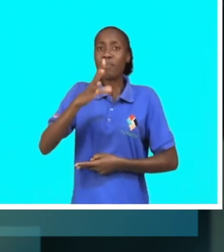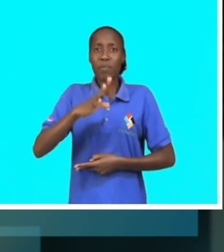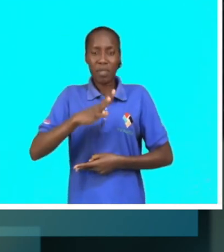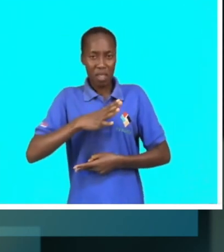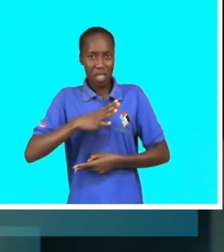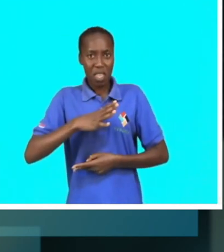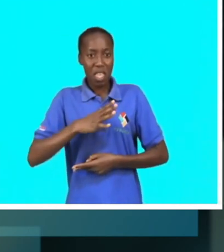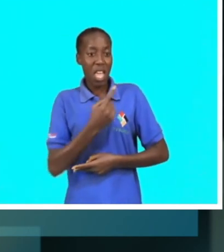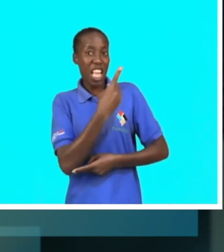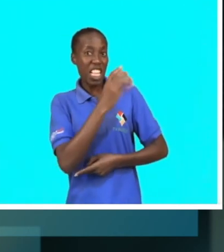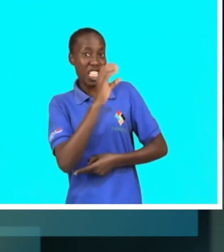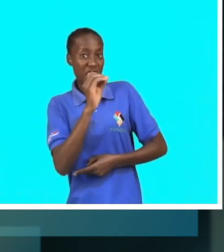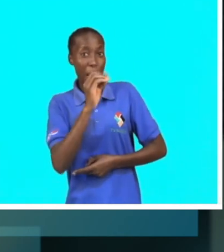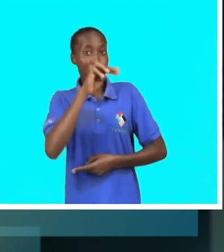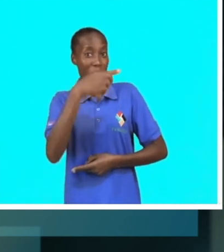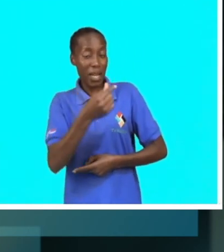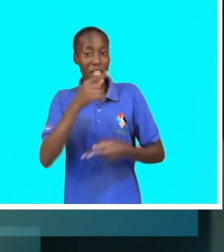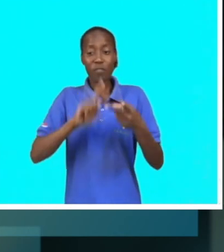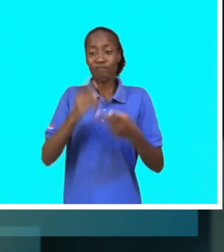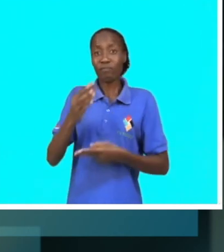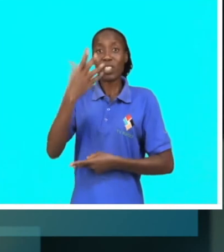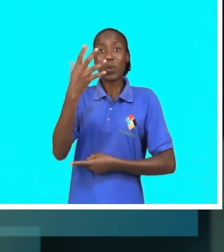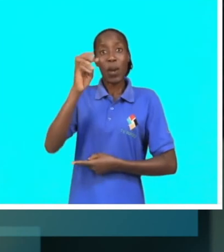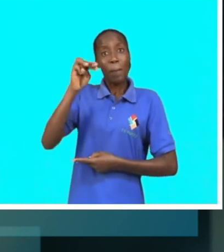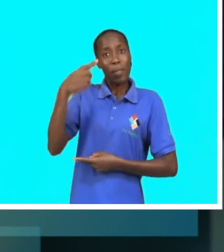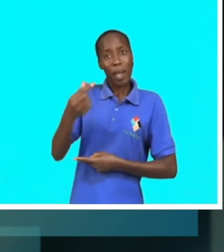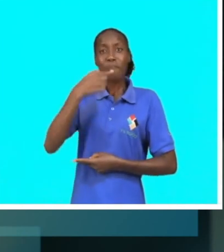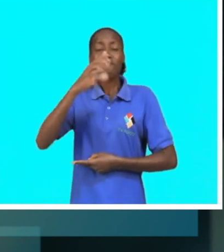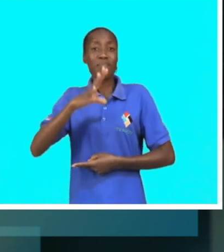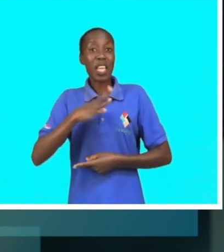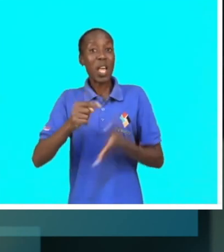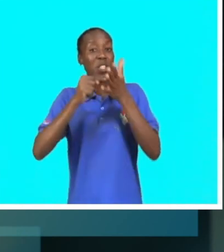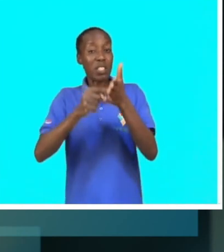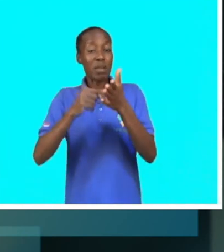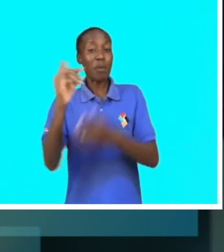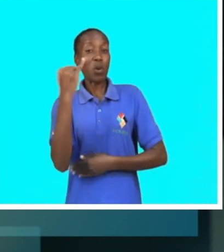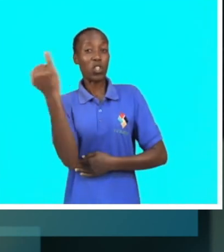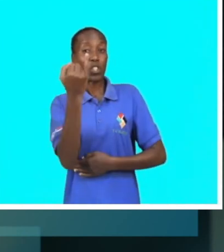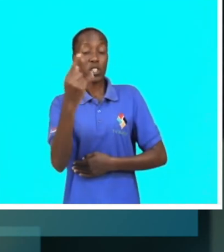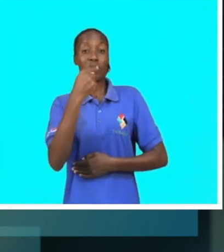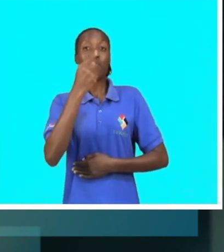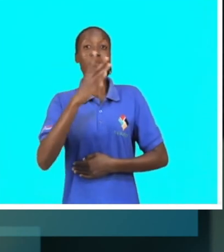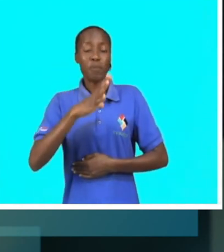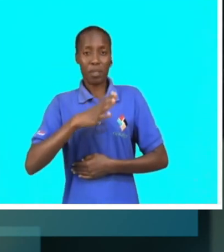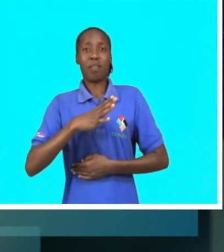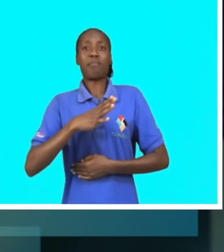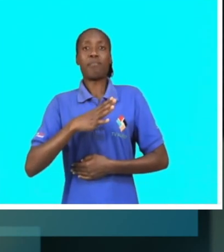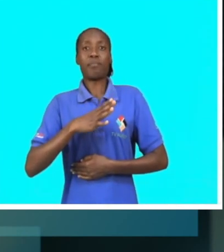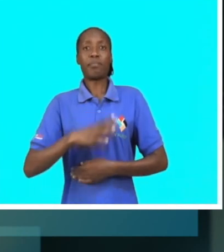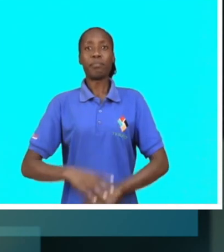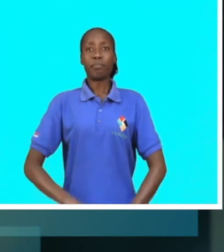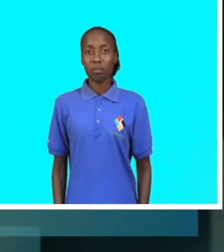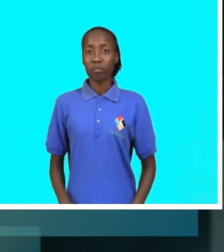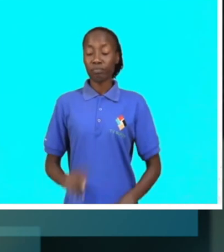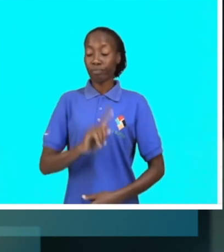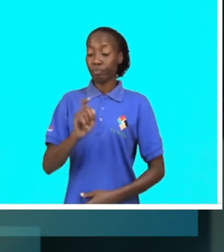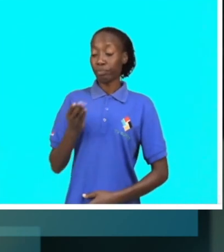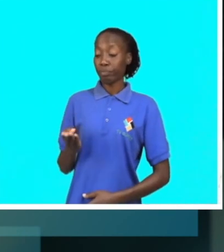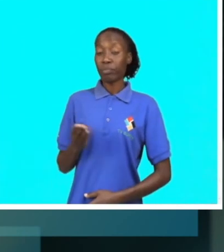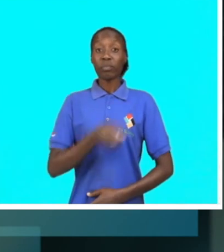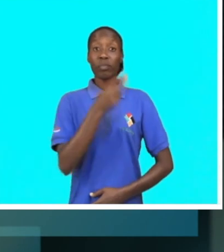conseguimos ver que esta é uma nota de 50. E ali temos o exemplo de uma instituição que faz o maior envolvimento.